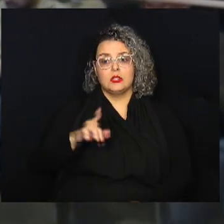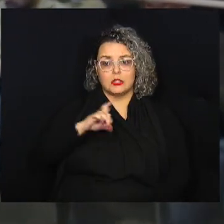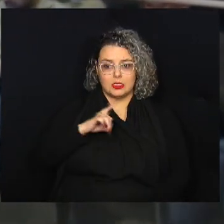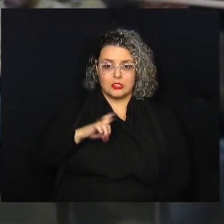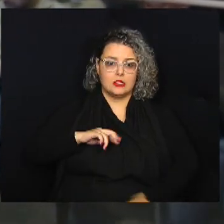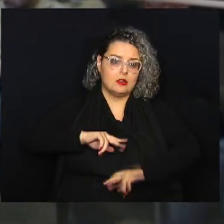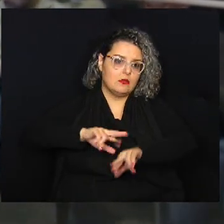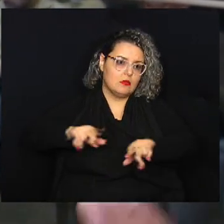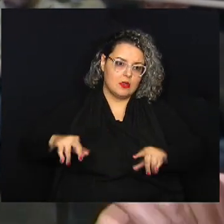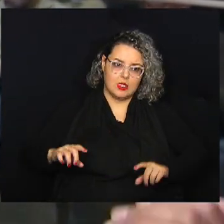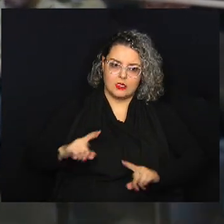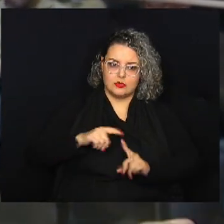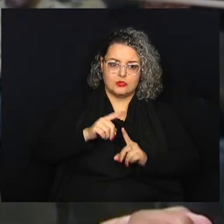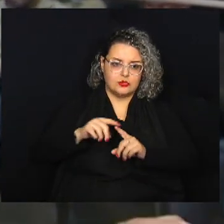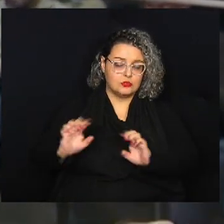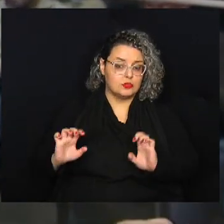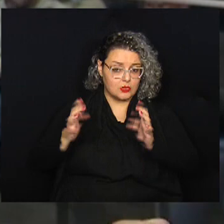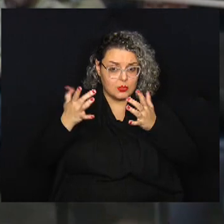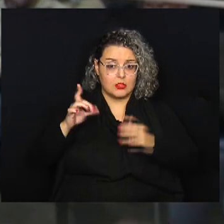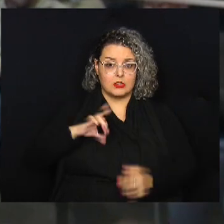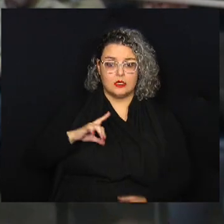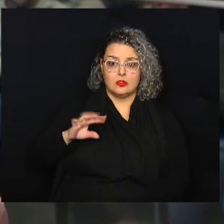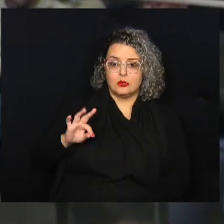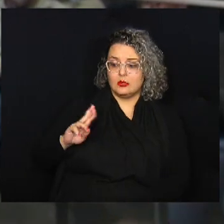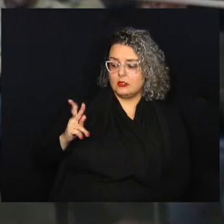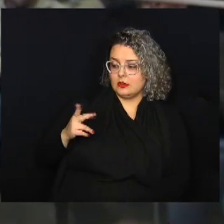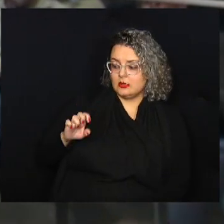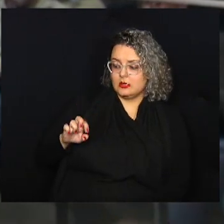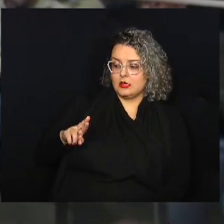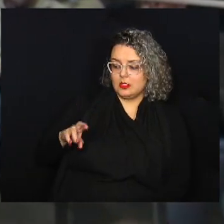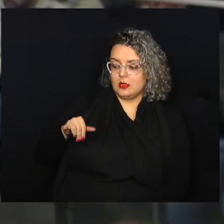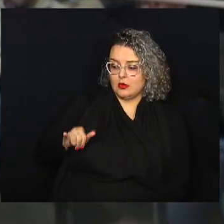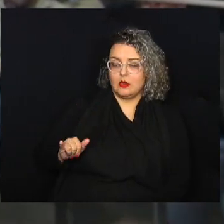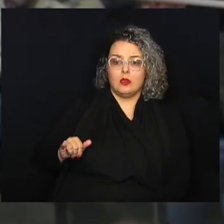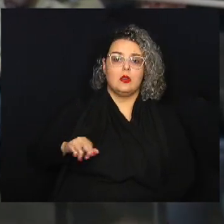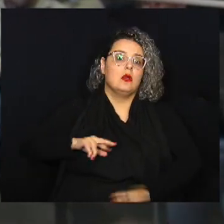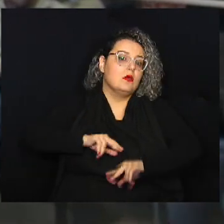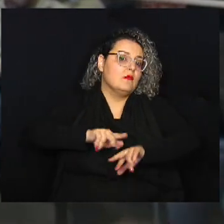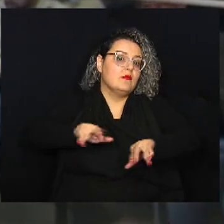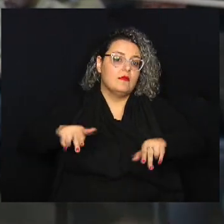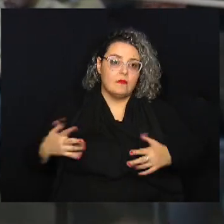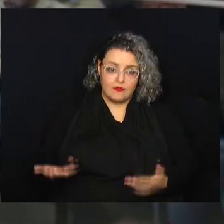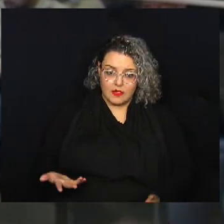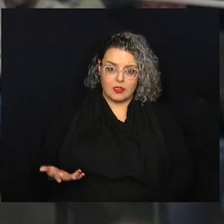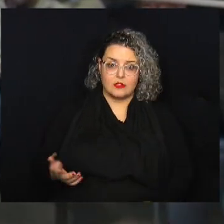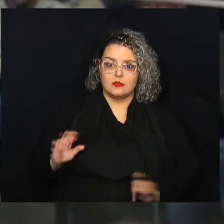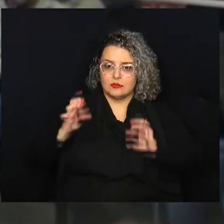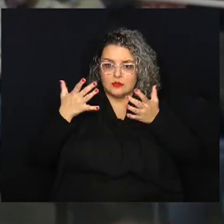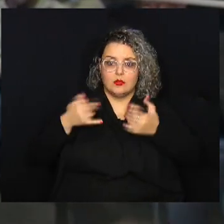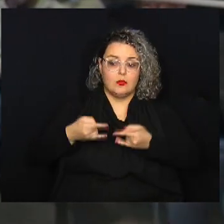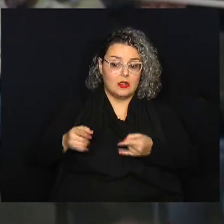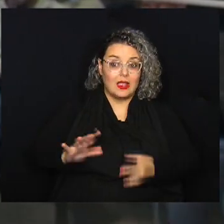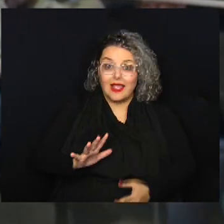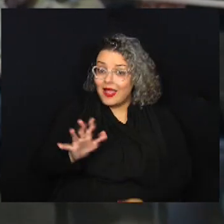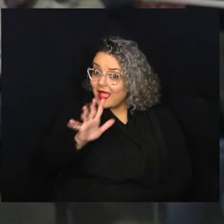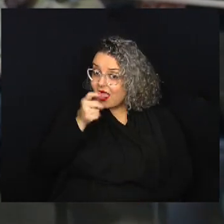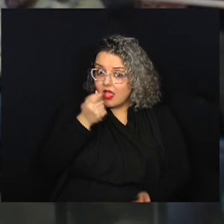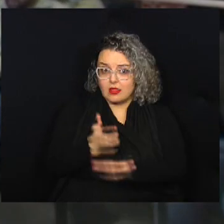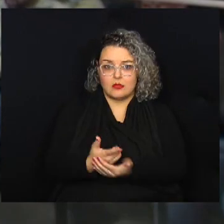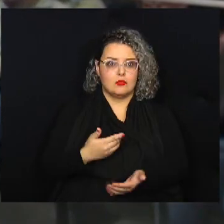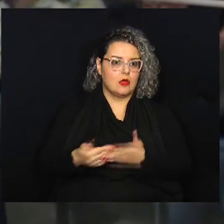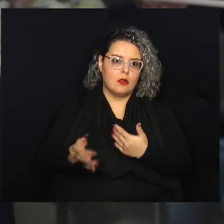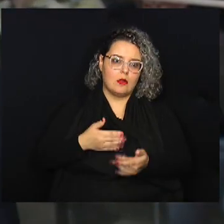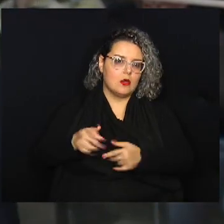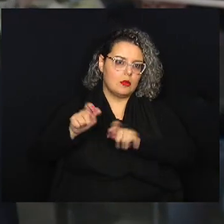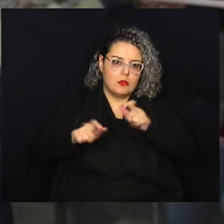tipos de eventos. Nós temos o The Hall em Palm Plaza, que tem muitos eventos, porém é caríssimo, o ingresso é caríssimo, não é qualquer um que tem